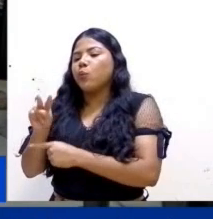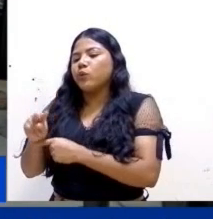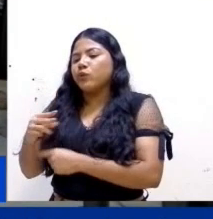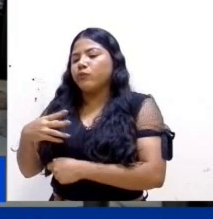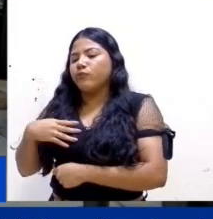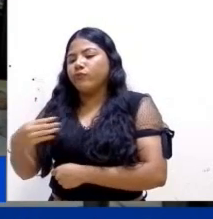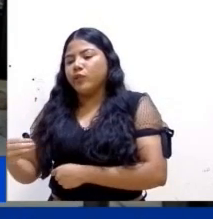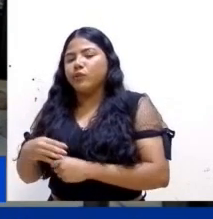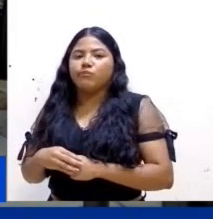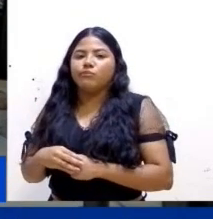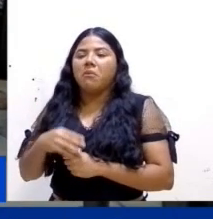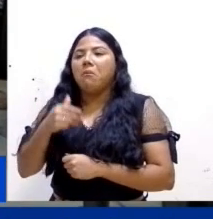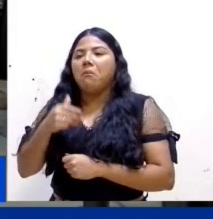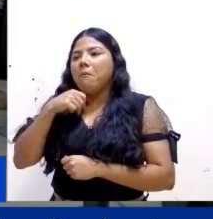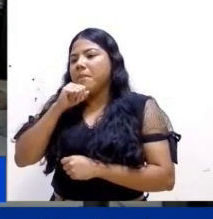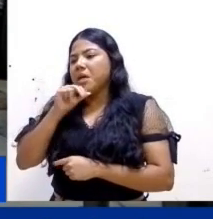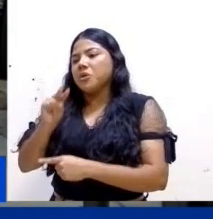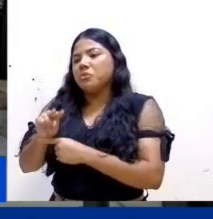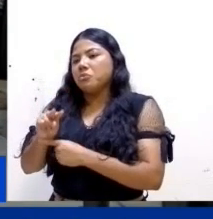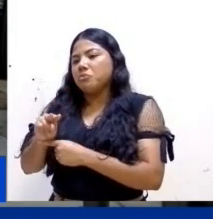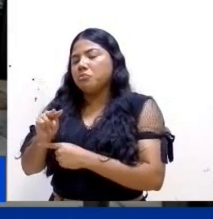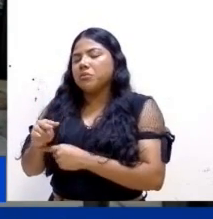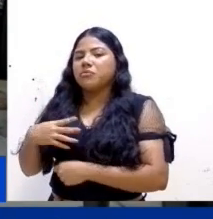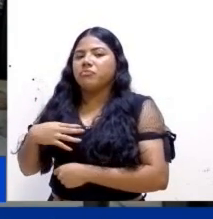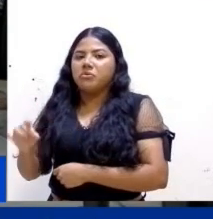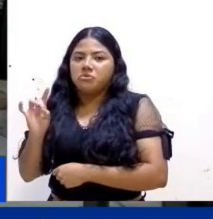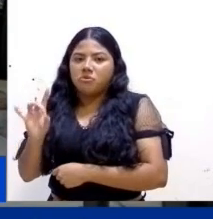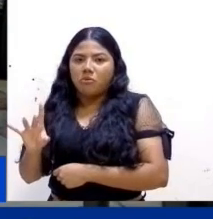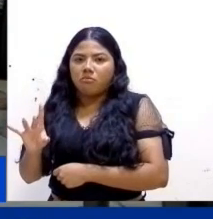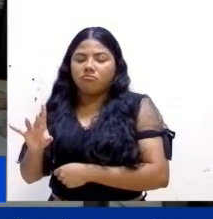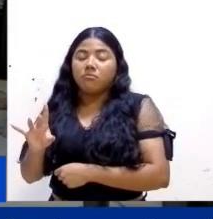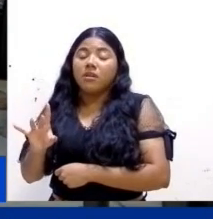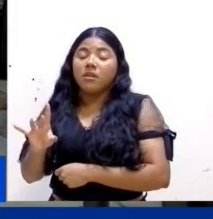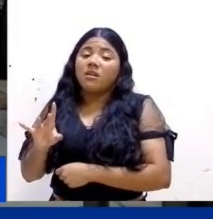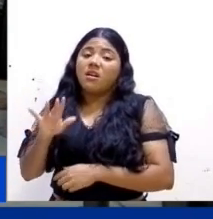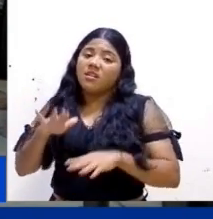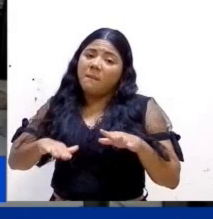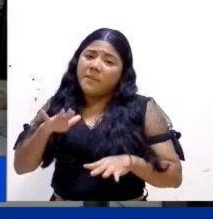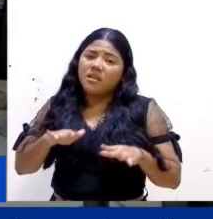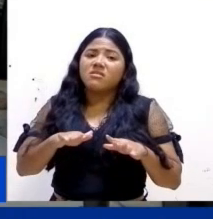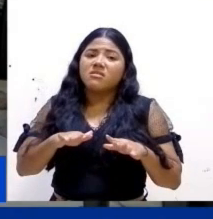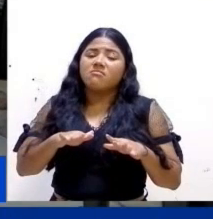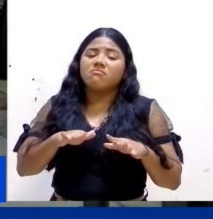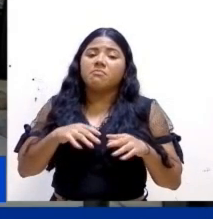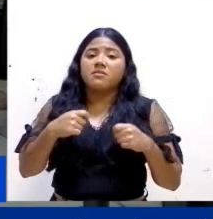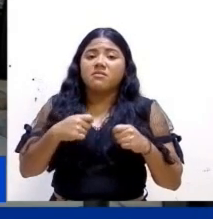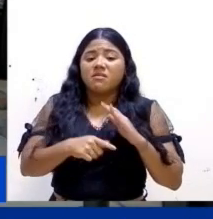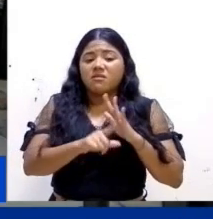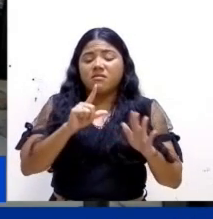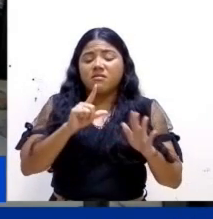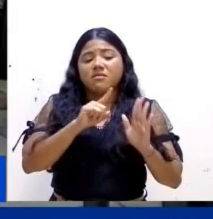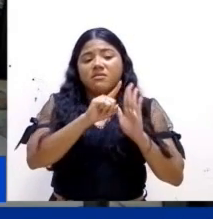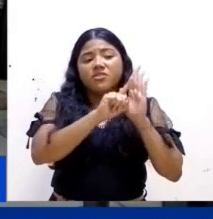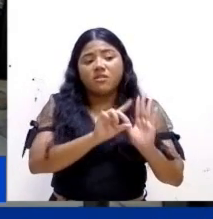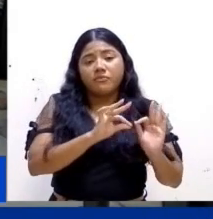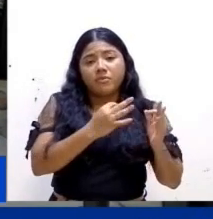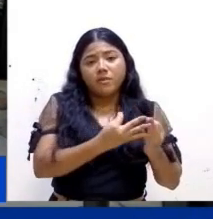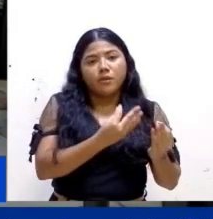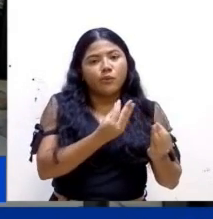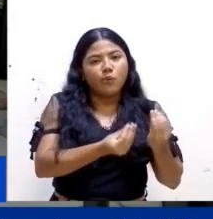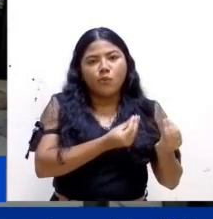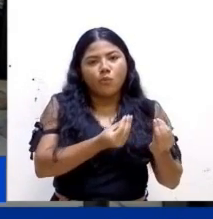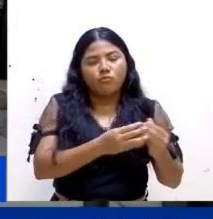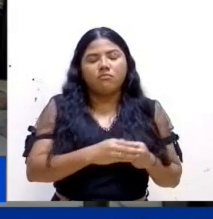palestrante é Gabriela Valente. Ser alternada. Alternada, ela não é, a tão, não é a ideal, mas